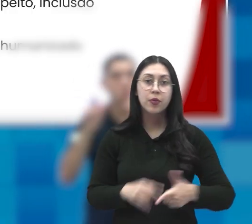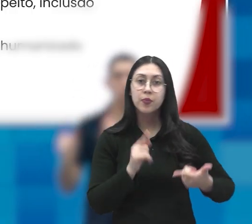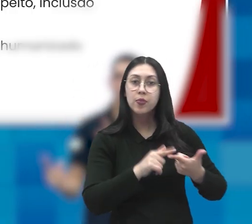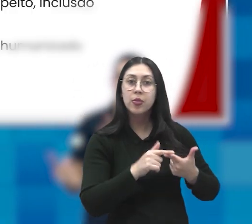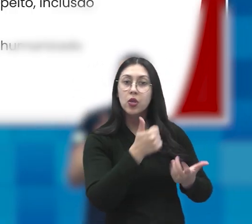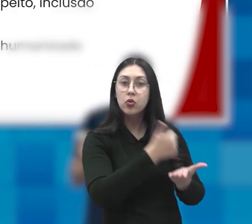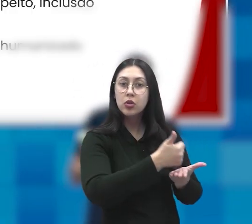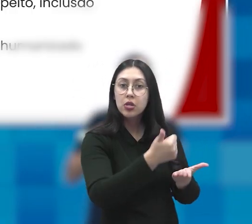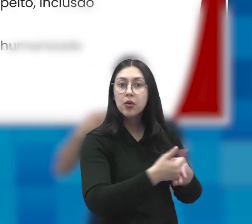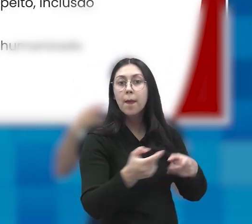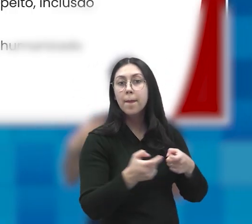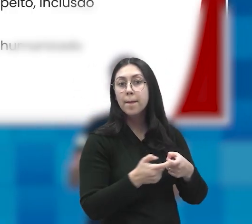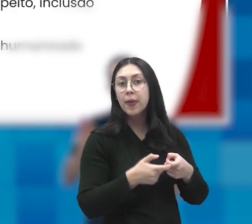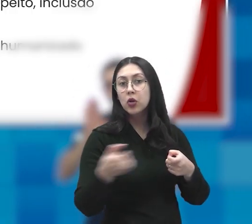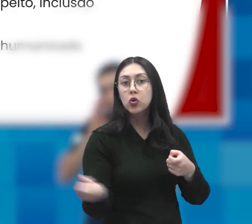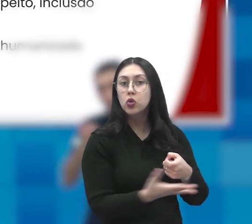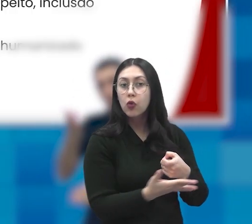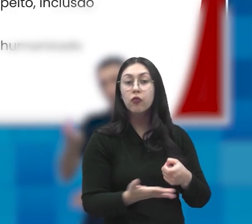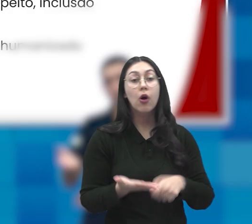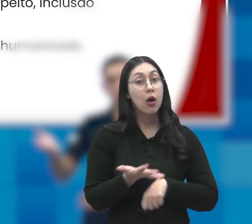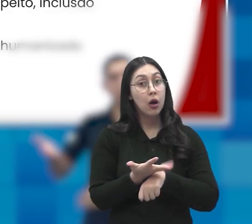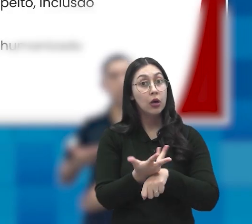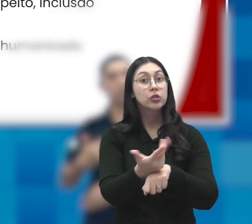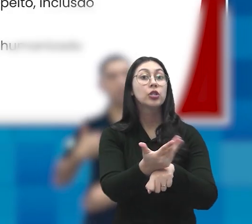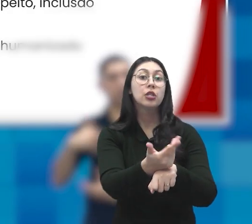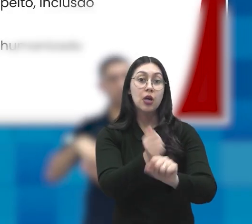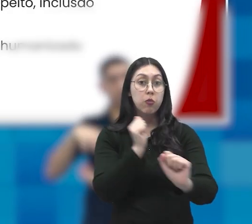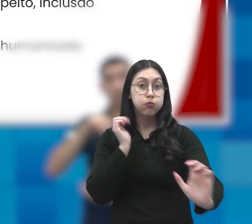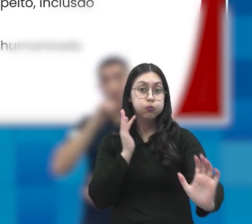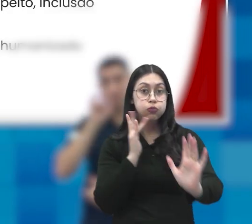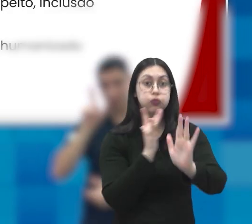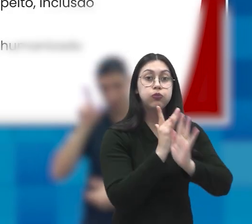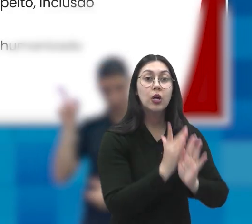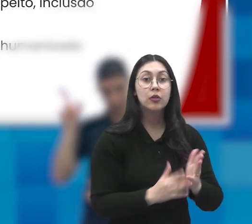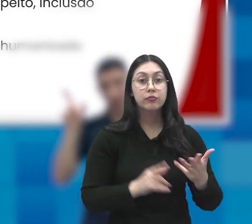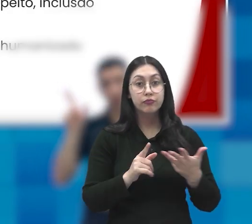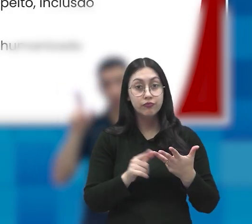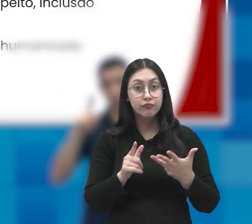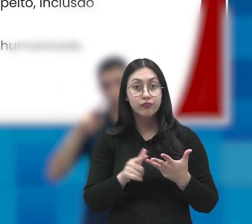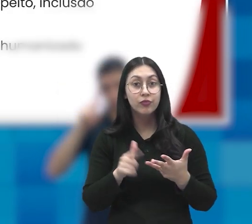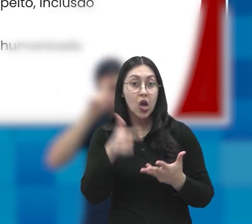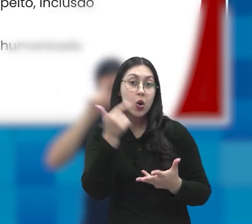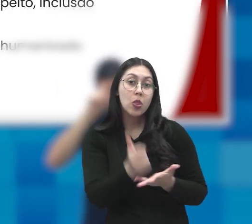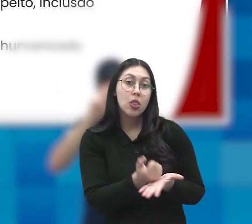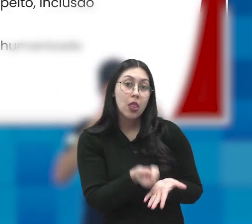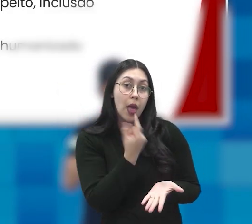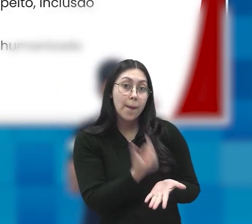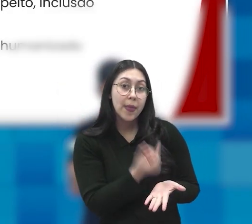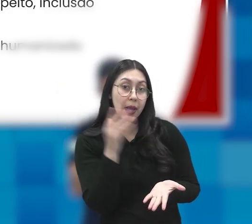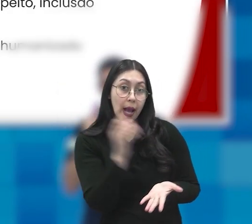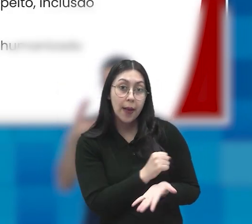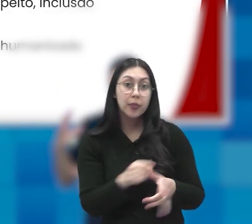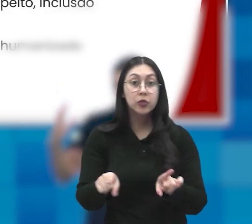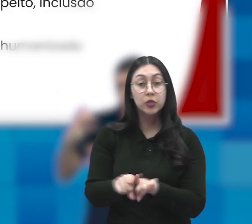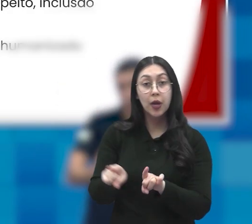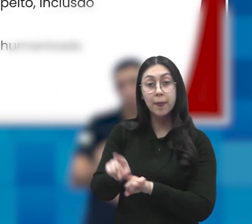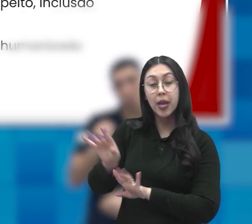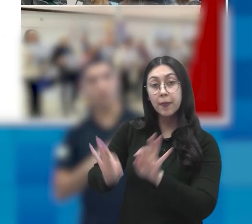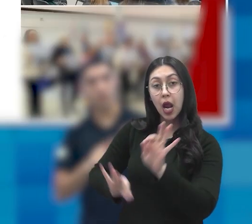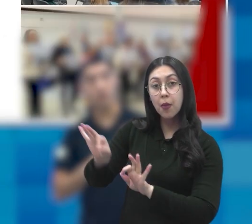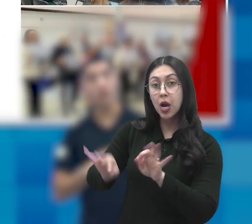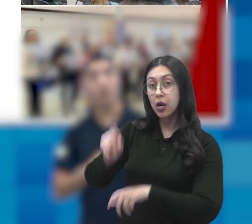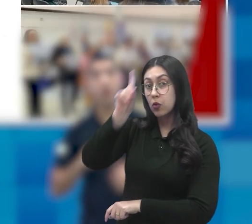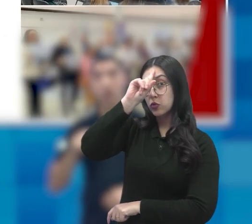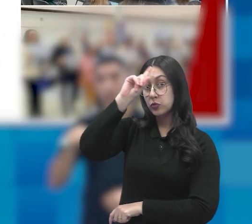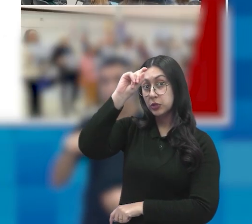novos médicos, diminuição de filas, acesso fácil a medicamentos e a construção de um ambulatório trans.